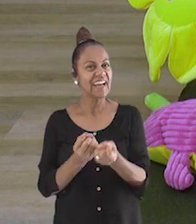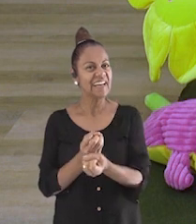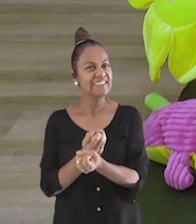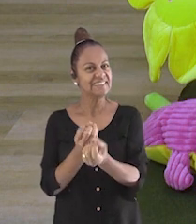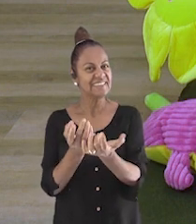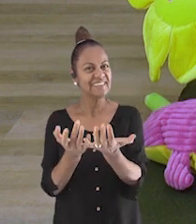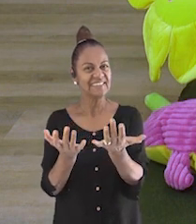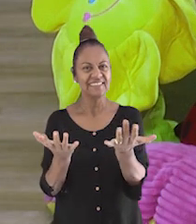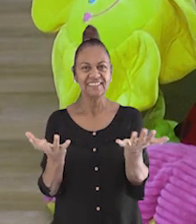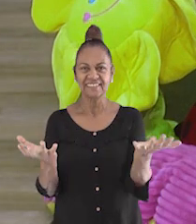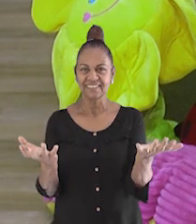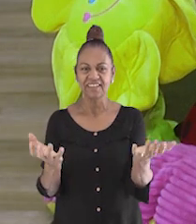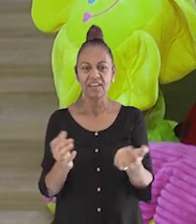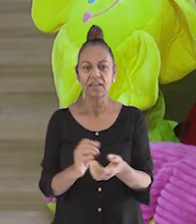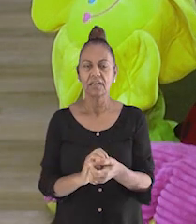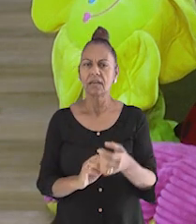jardim.